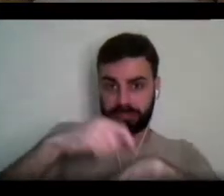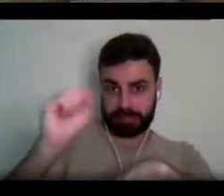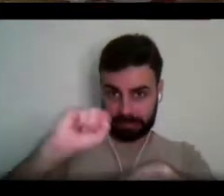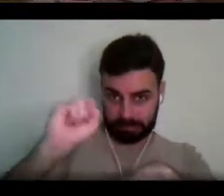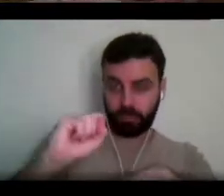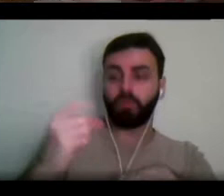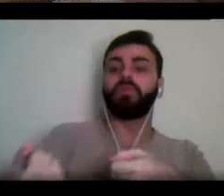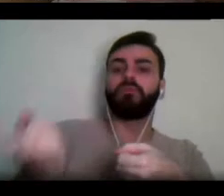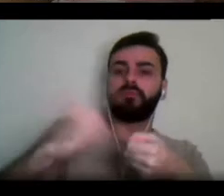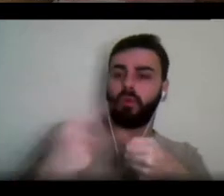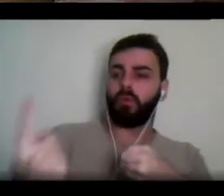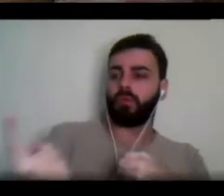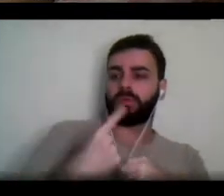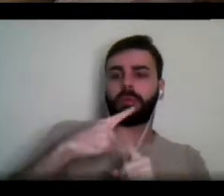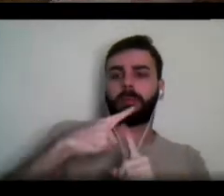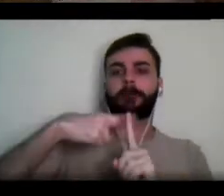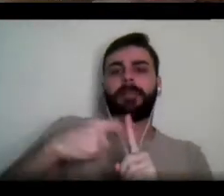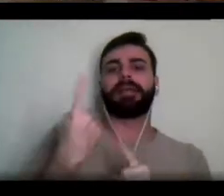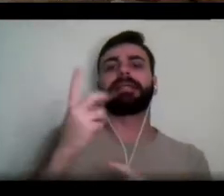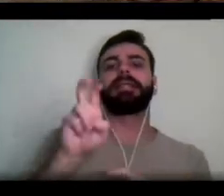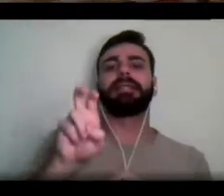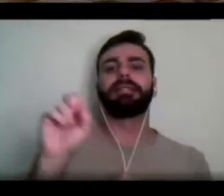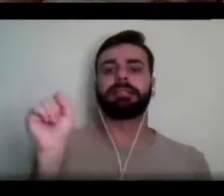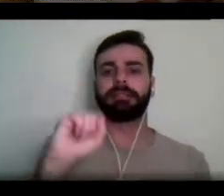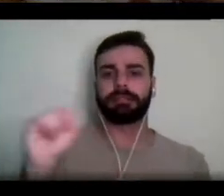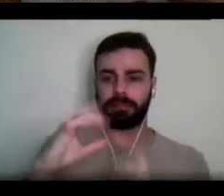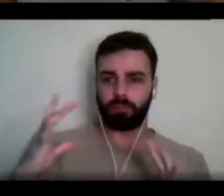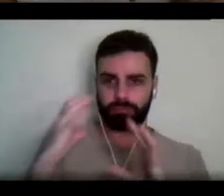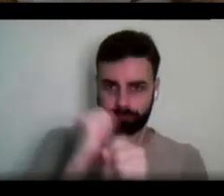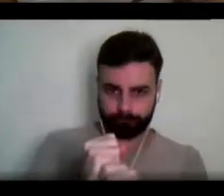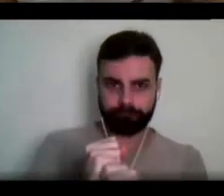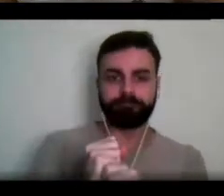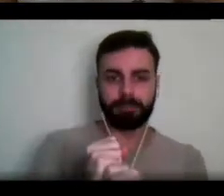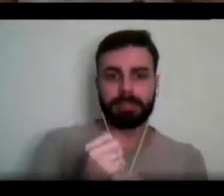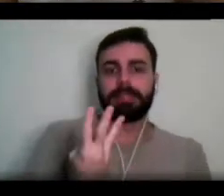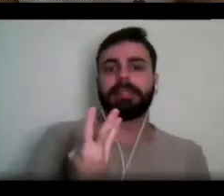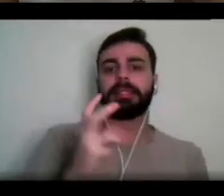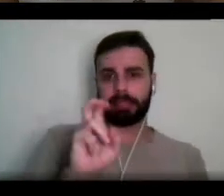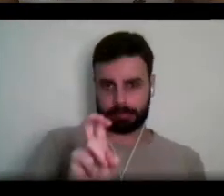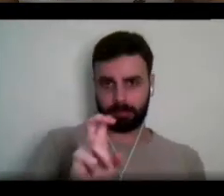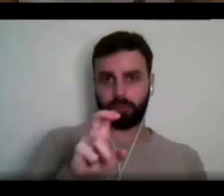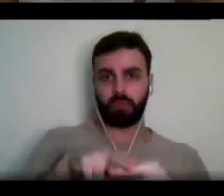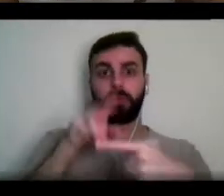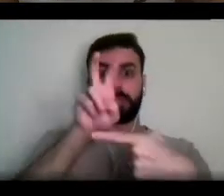20 segundos mais 15 segundos, então dá 35 segundos.